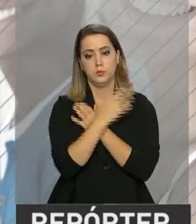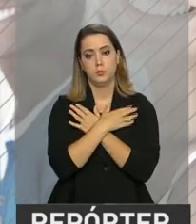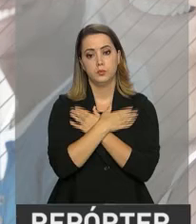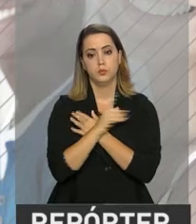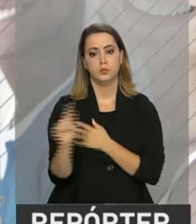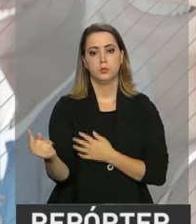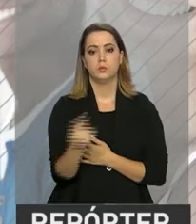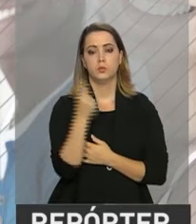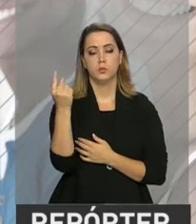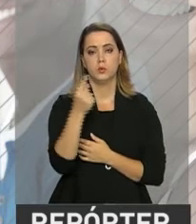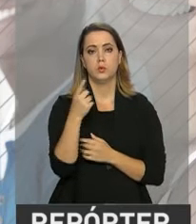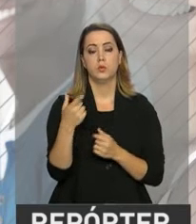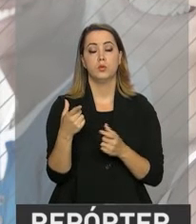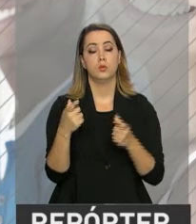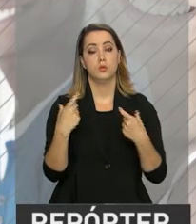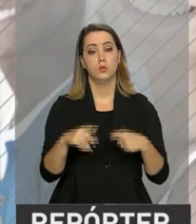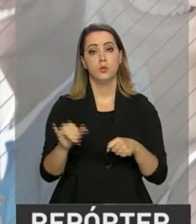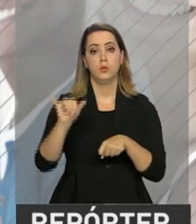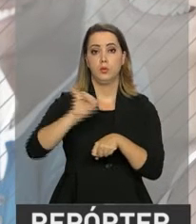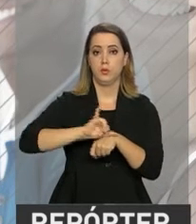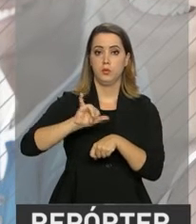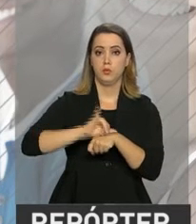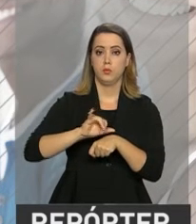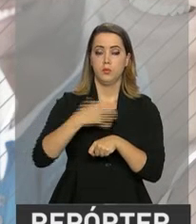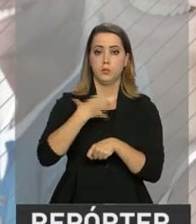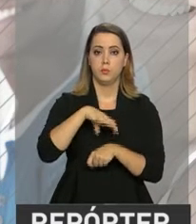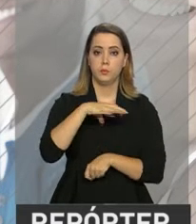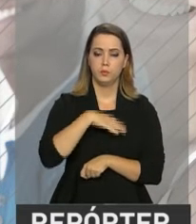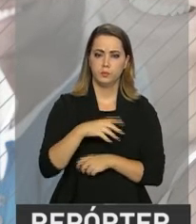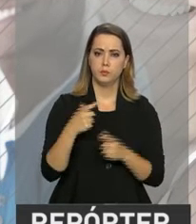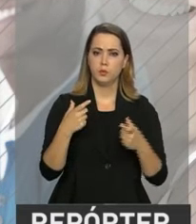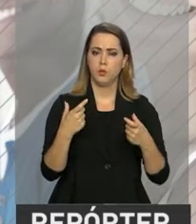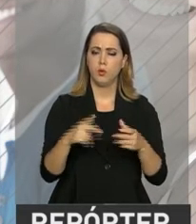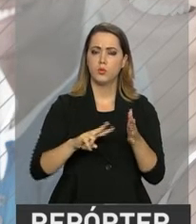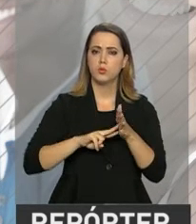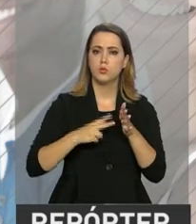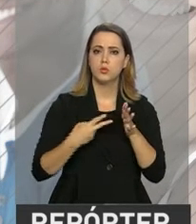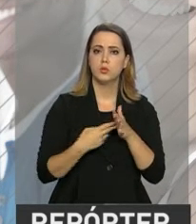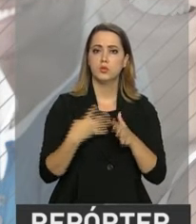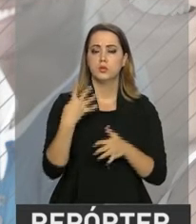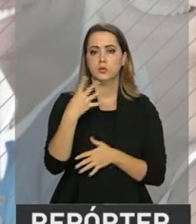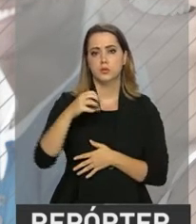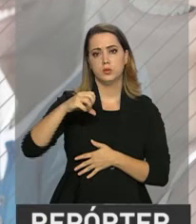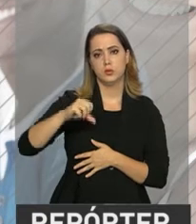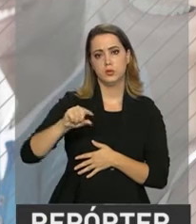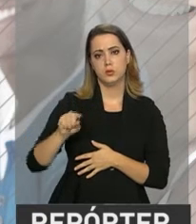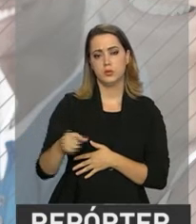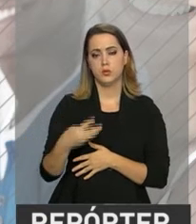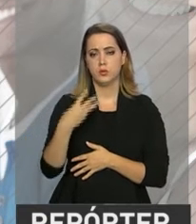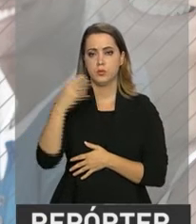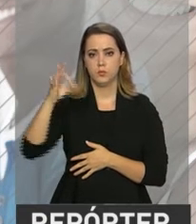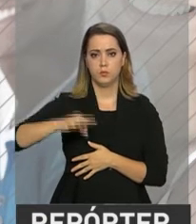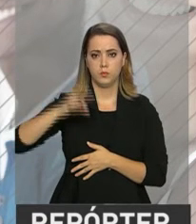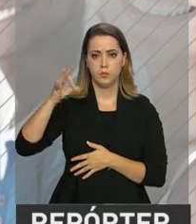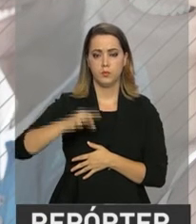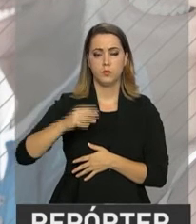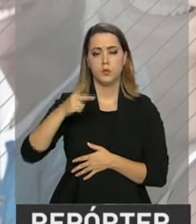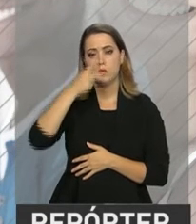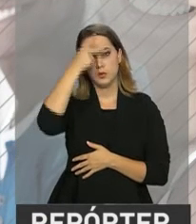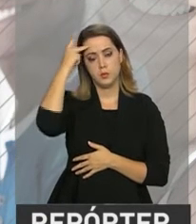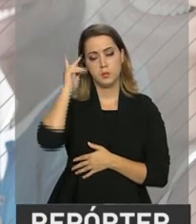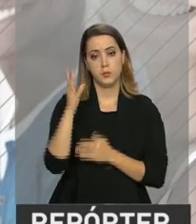única das capitais em que eles são minoria é salvador onde representam 49,3 por cento dos